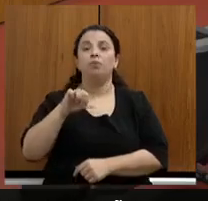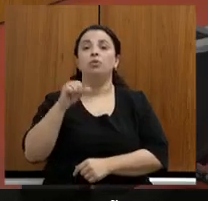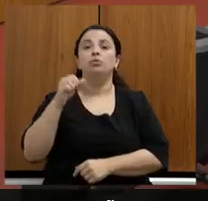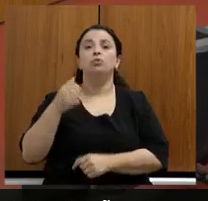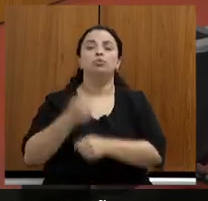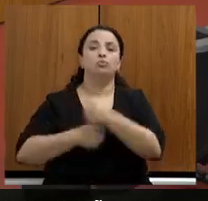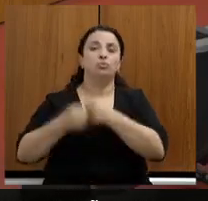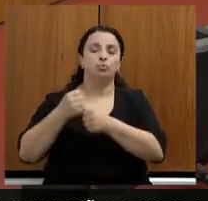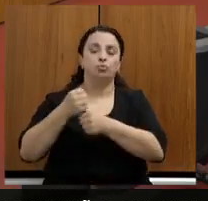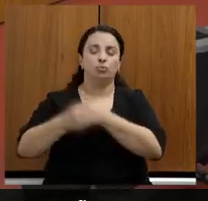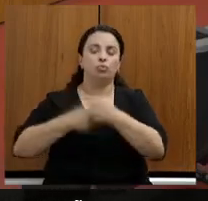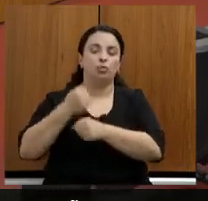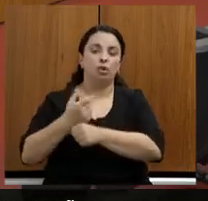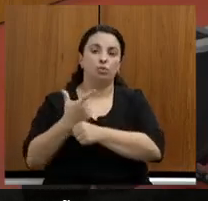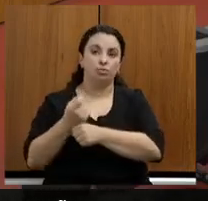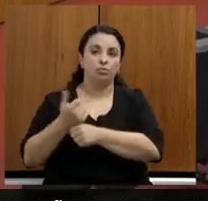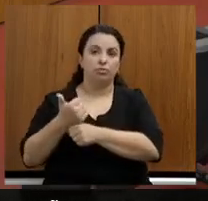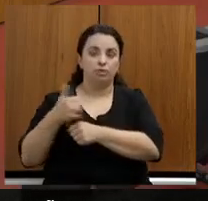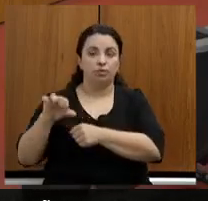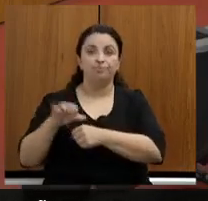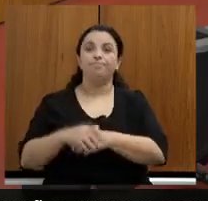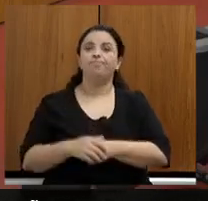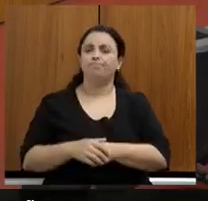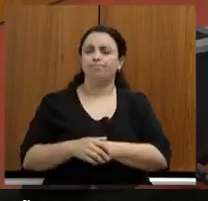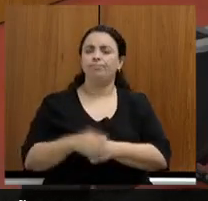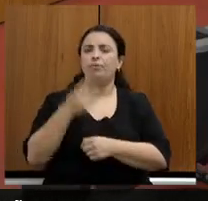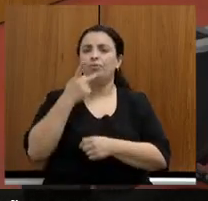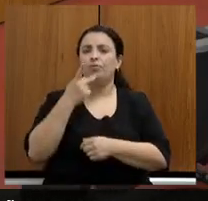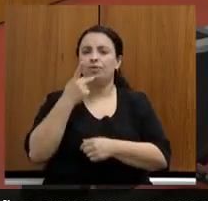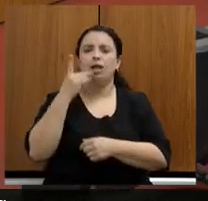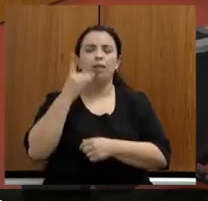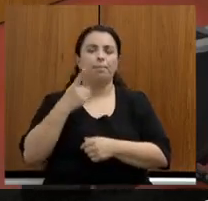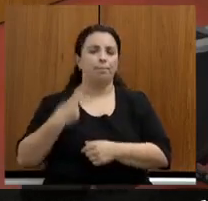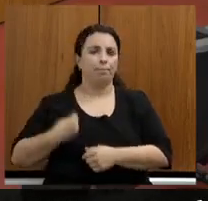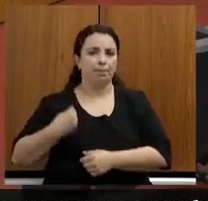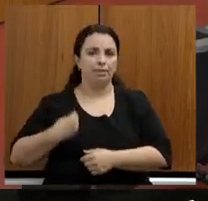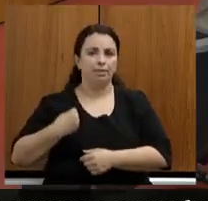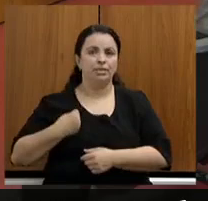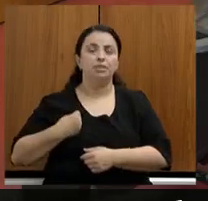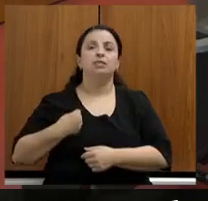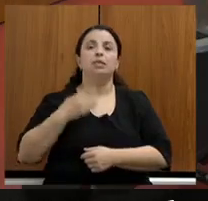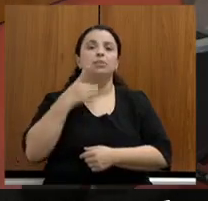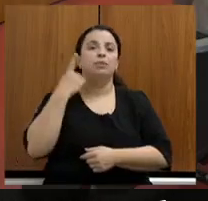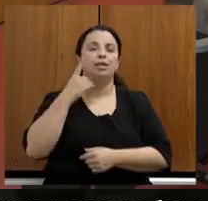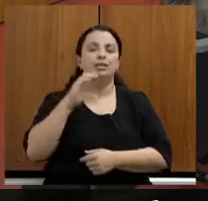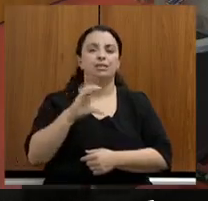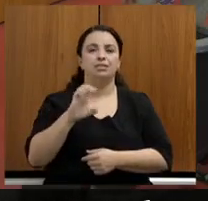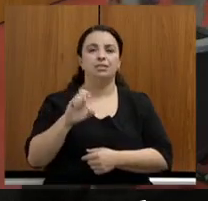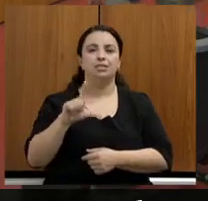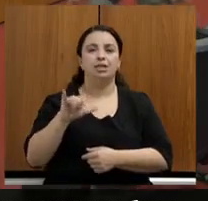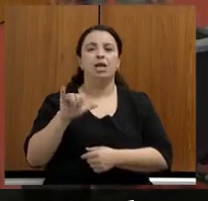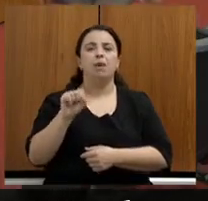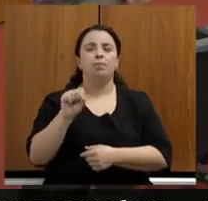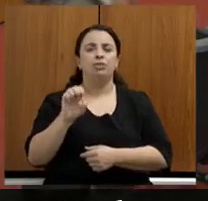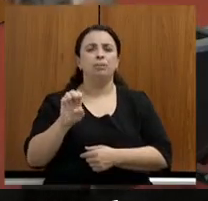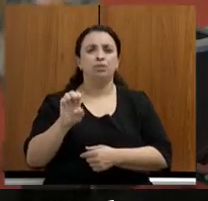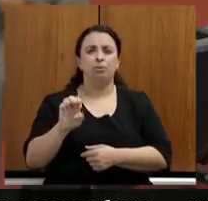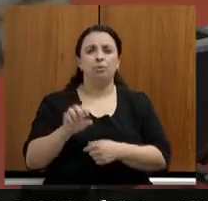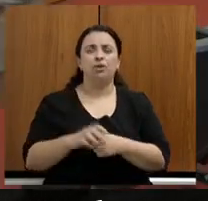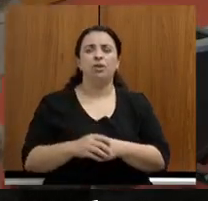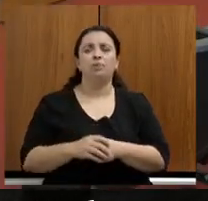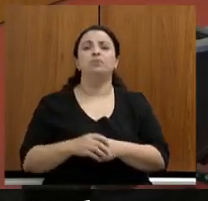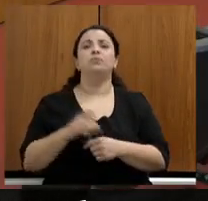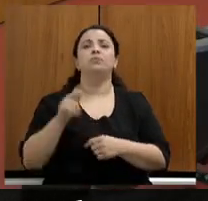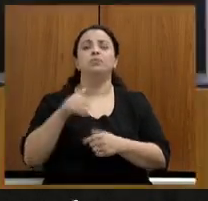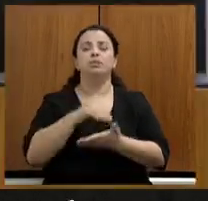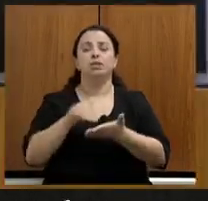Registro aqui também a ilustre presença da deputada Celise Laviola. Por ele, os secretários